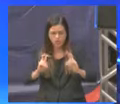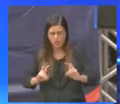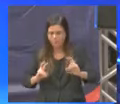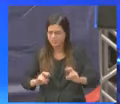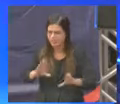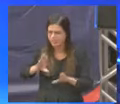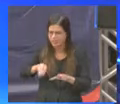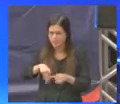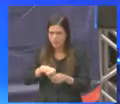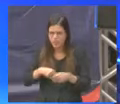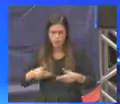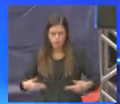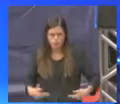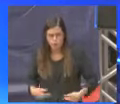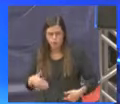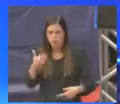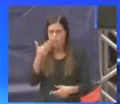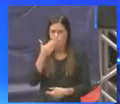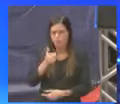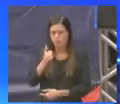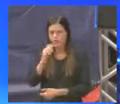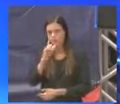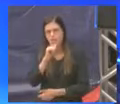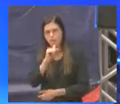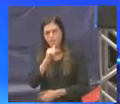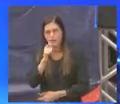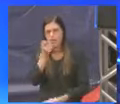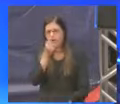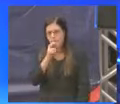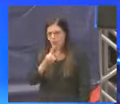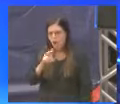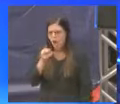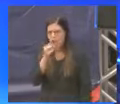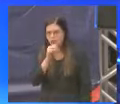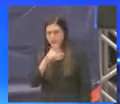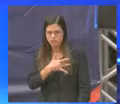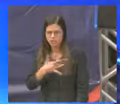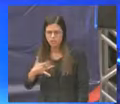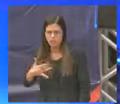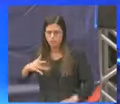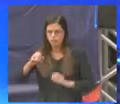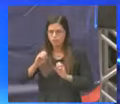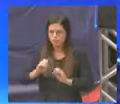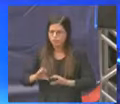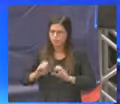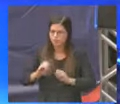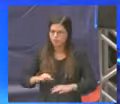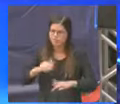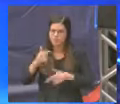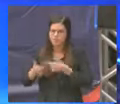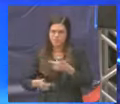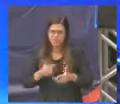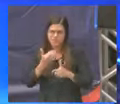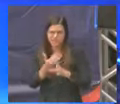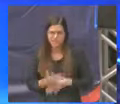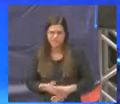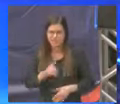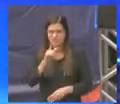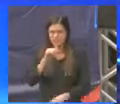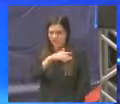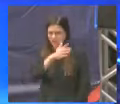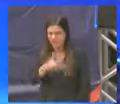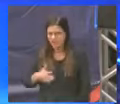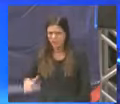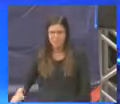A gente fala de fome, fala de comida, fala de água, de ar, de energia, de saúde, de trabalho, de cidades e de água do mar e de água de